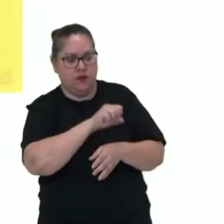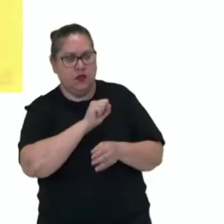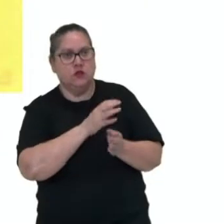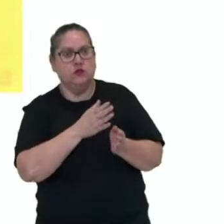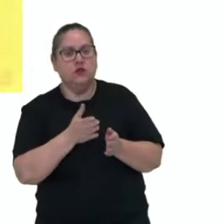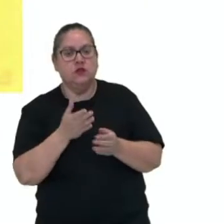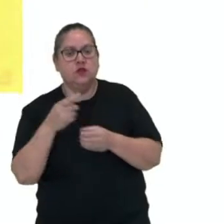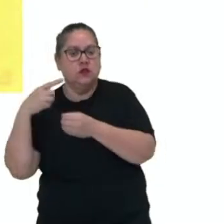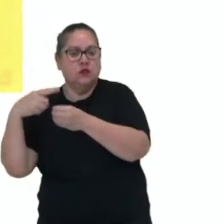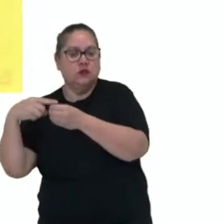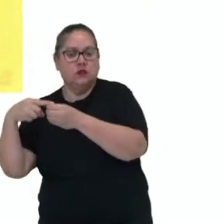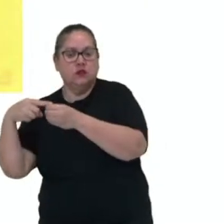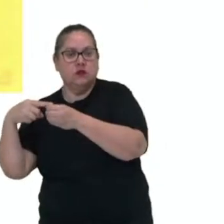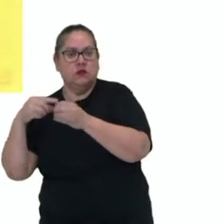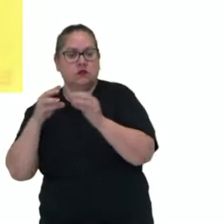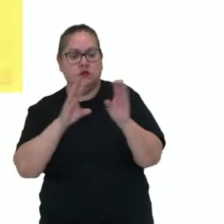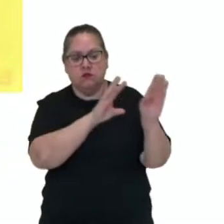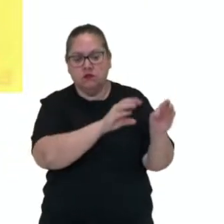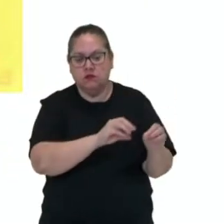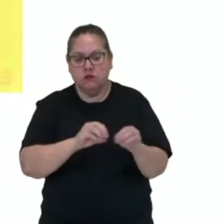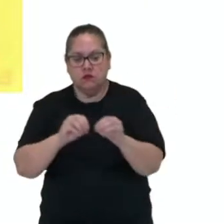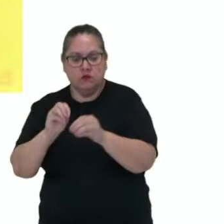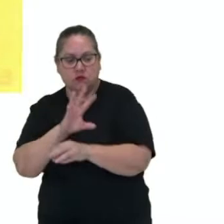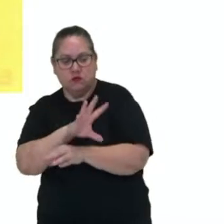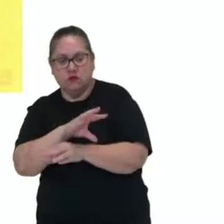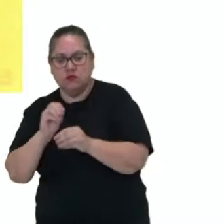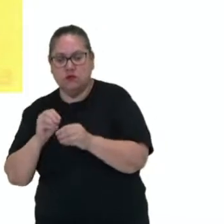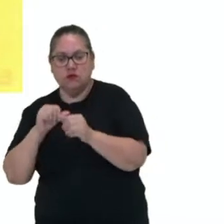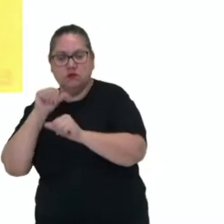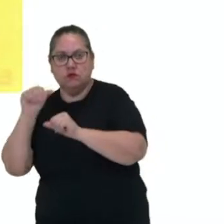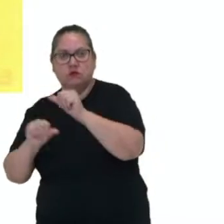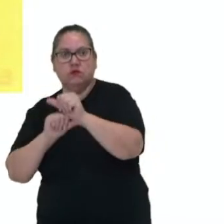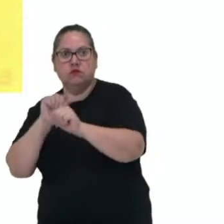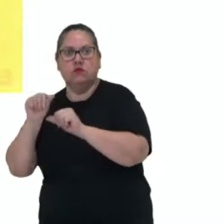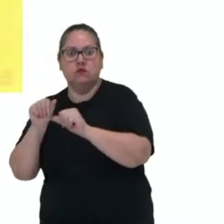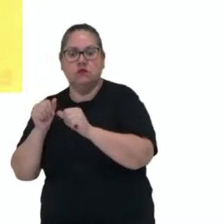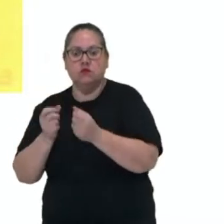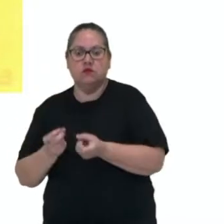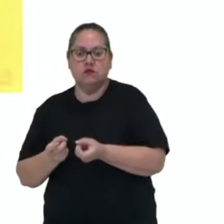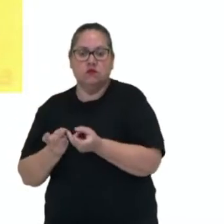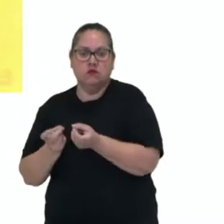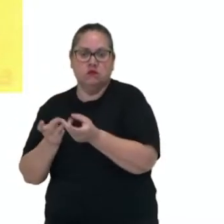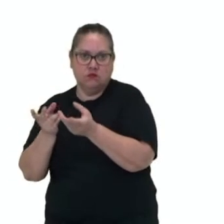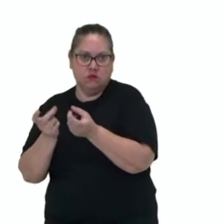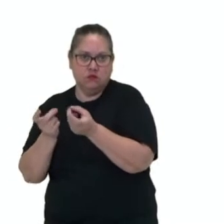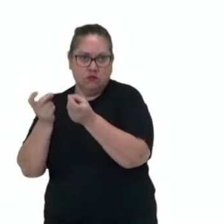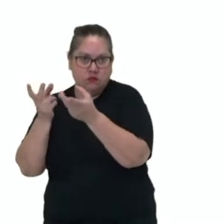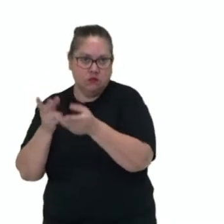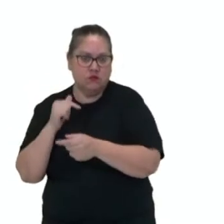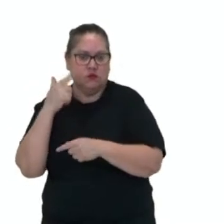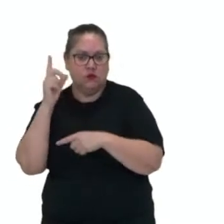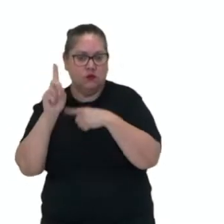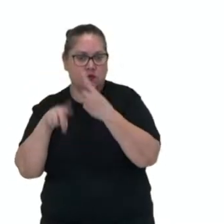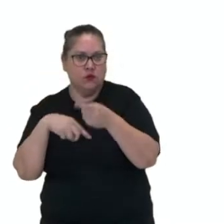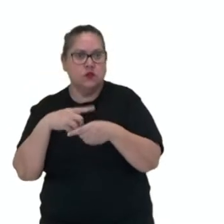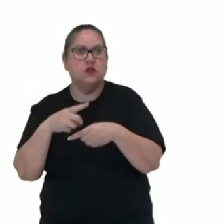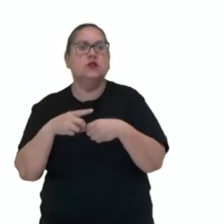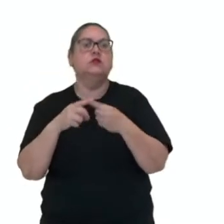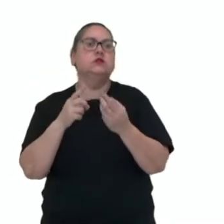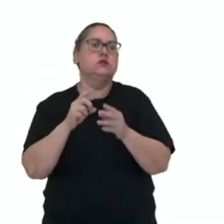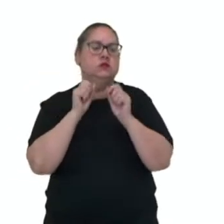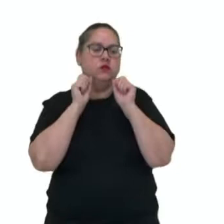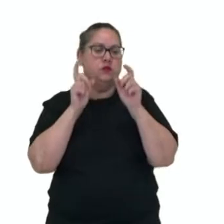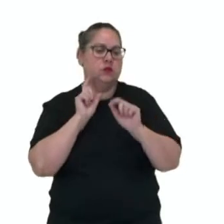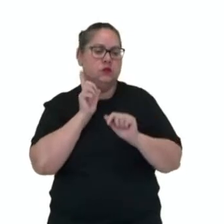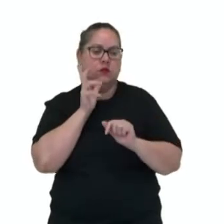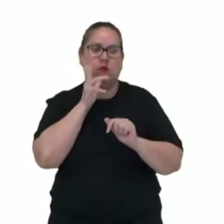e a metrópole como a absorção dessa matéria-prima e transformação e vinculação comercial posterior. Claro que isso não demorou